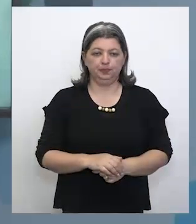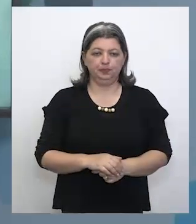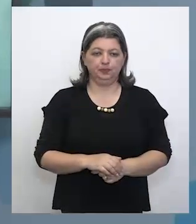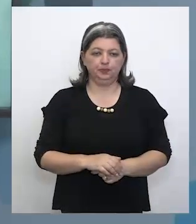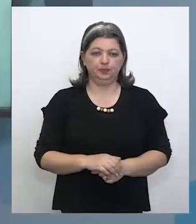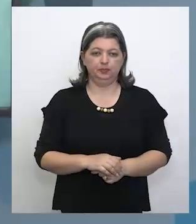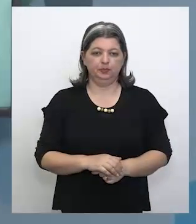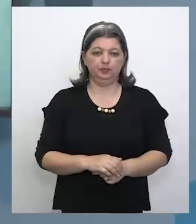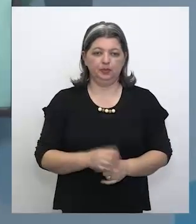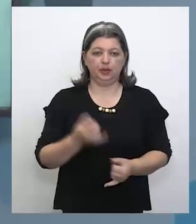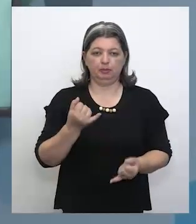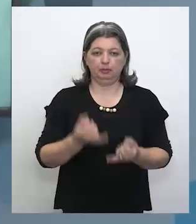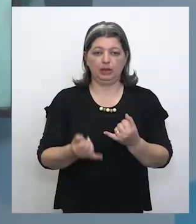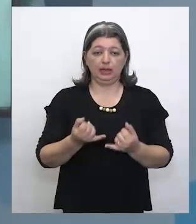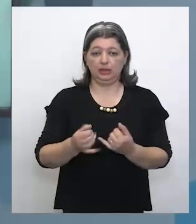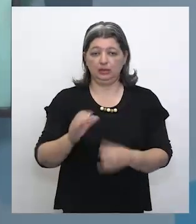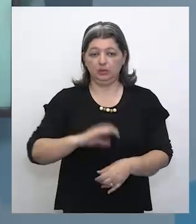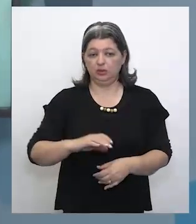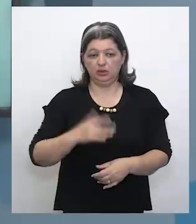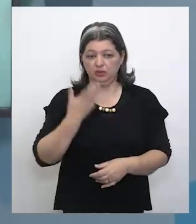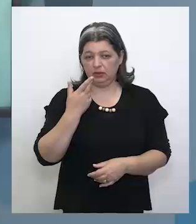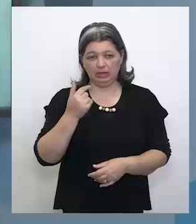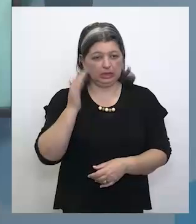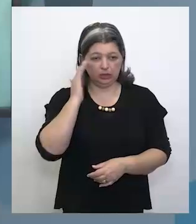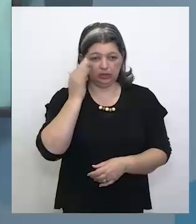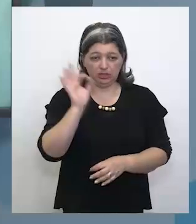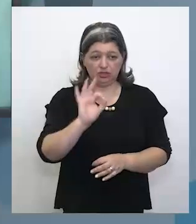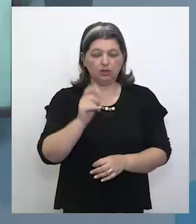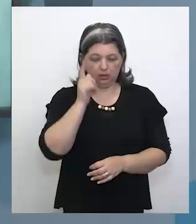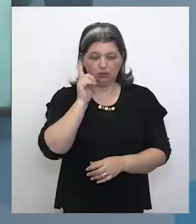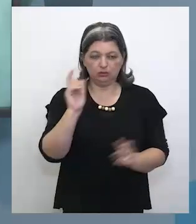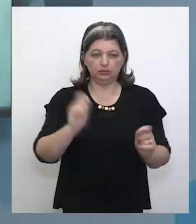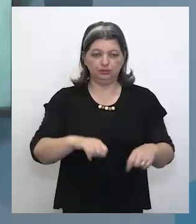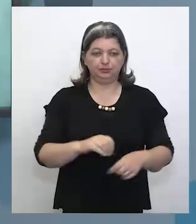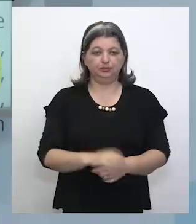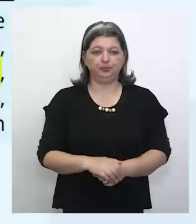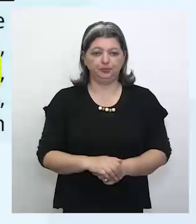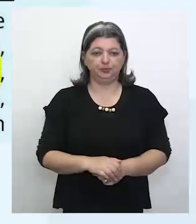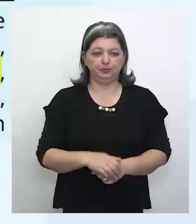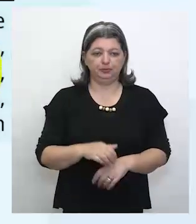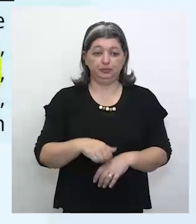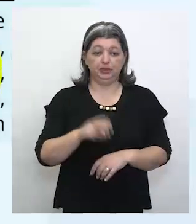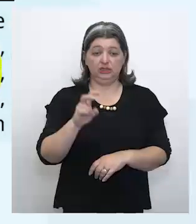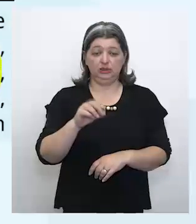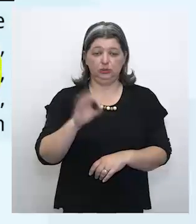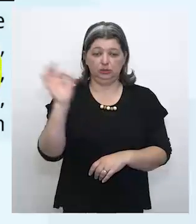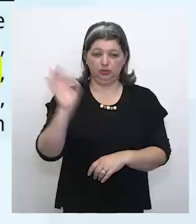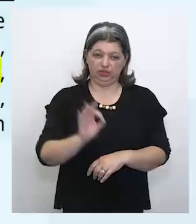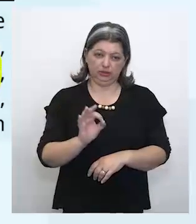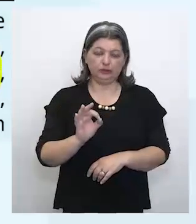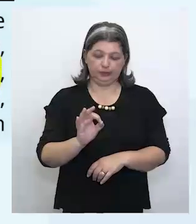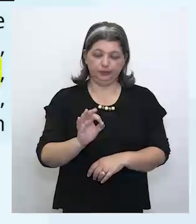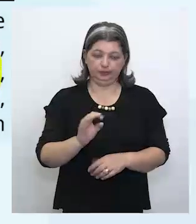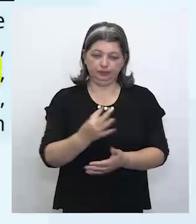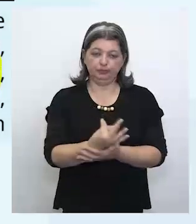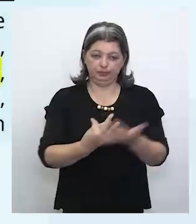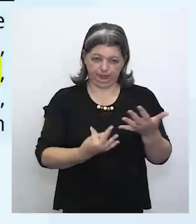falar assim, não entendi nada desse texto. Tá aí, consigo entender mais de 50% do que tá ali.